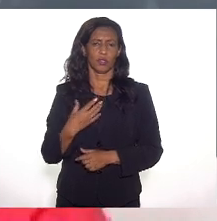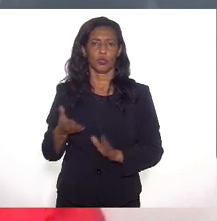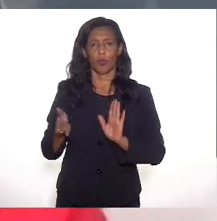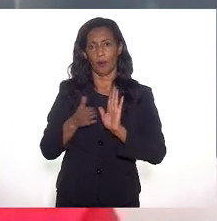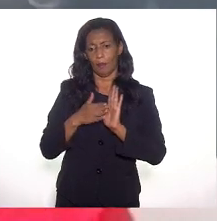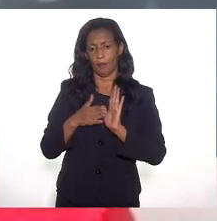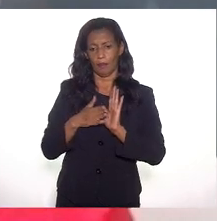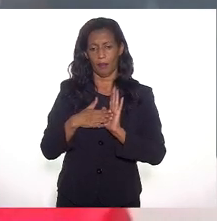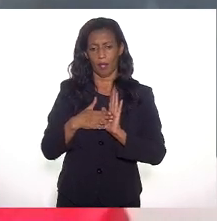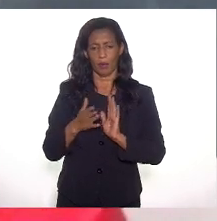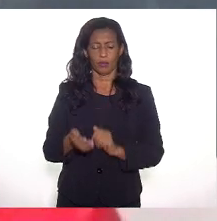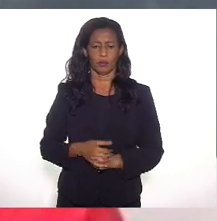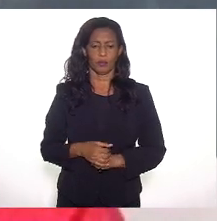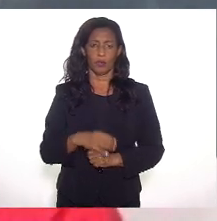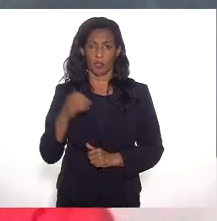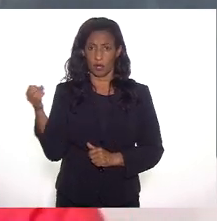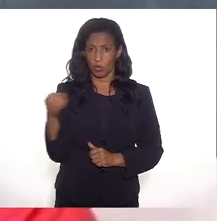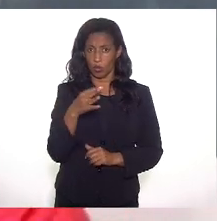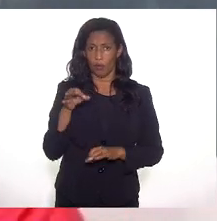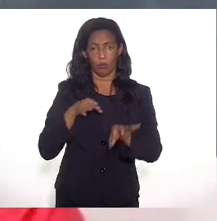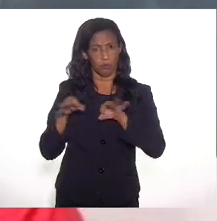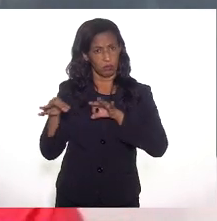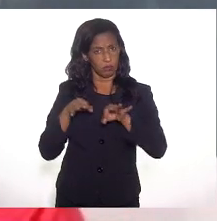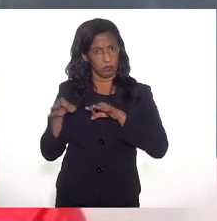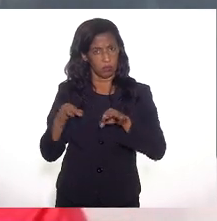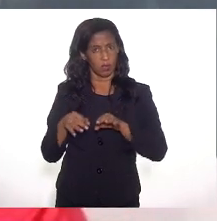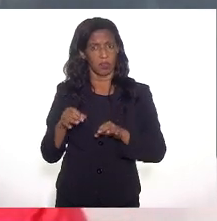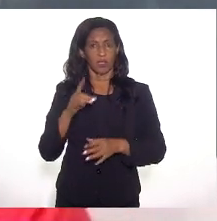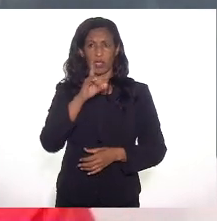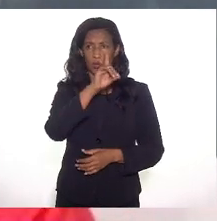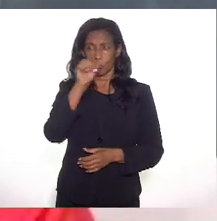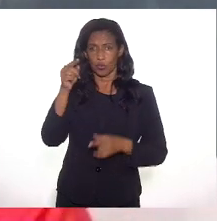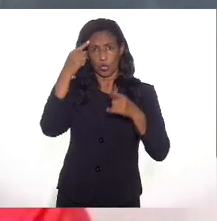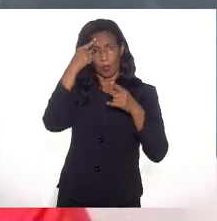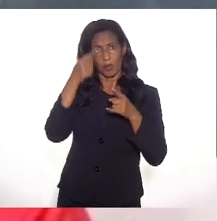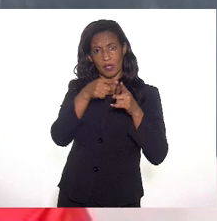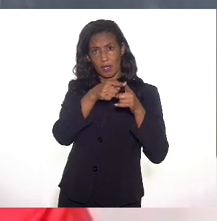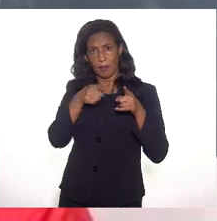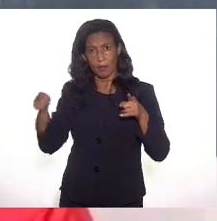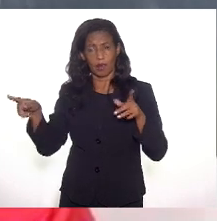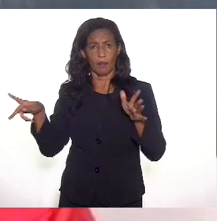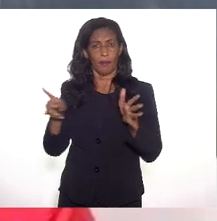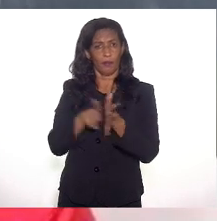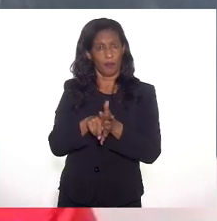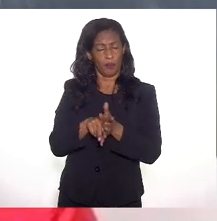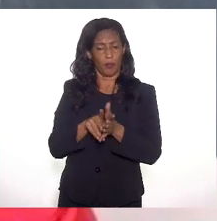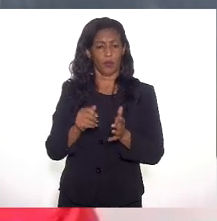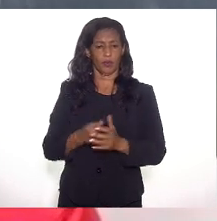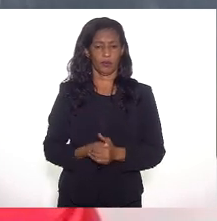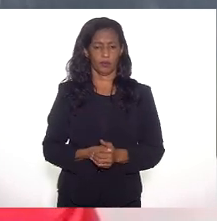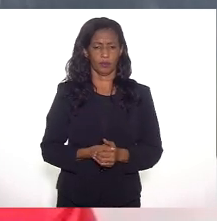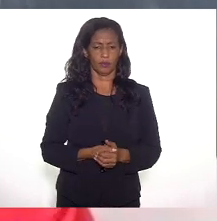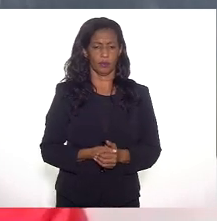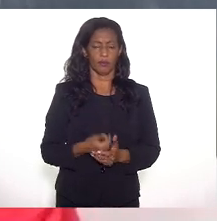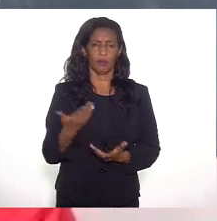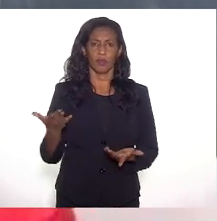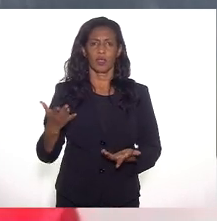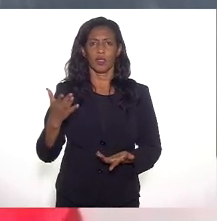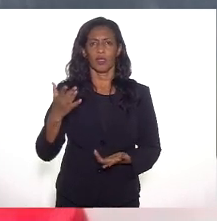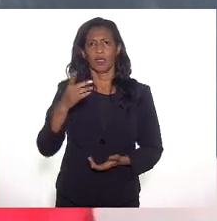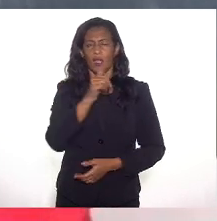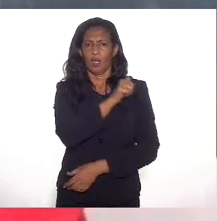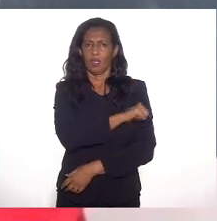pauta. Mas, frente a essa nova organização, pensando um calendário, e reiterando aqui os questionamentos da deputada enfermeira